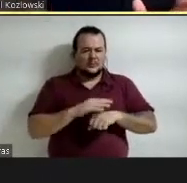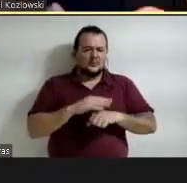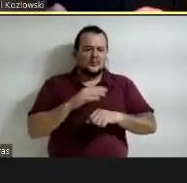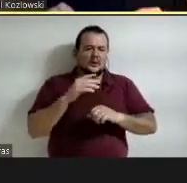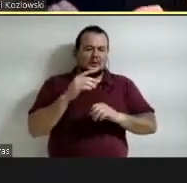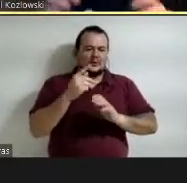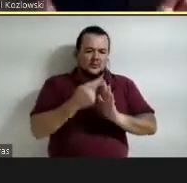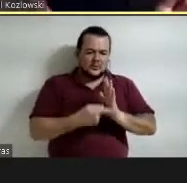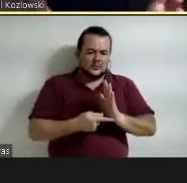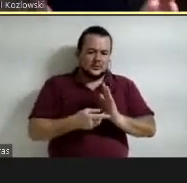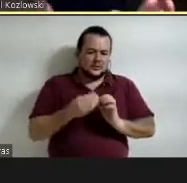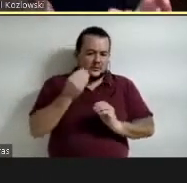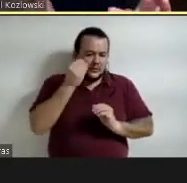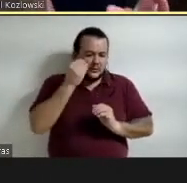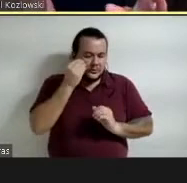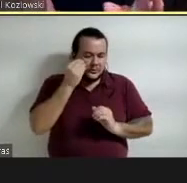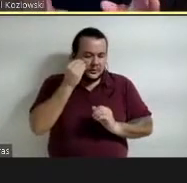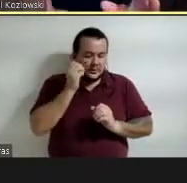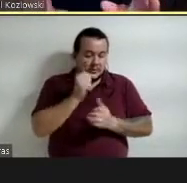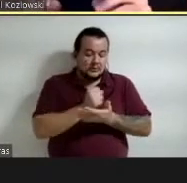meia hora, mas